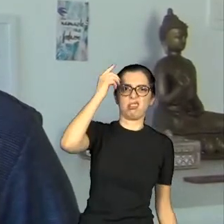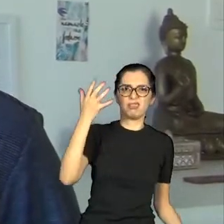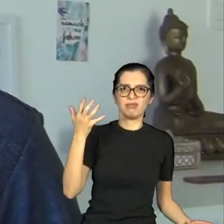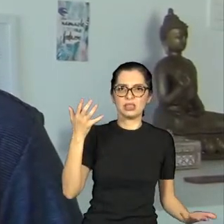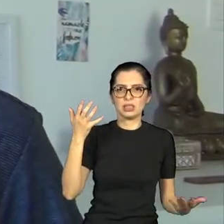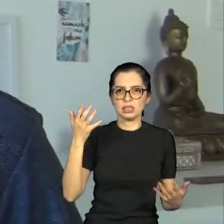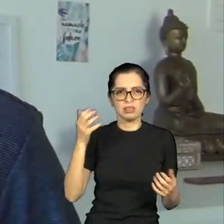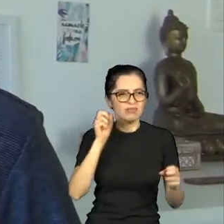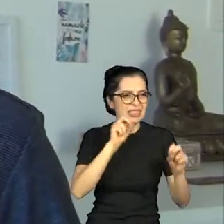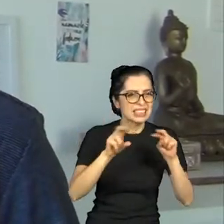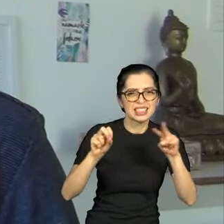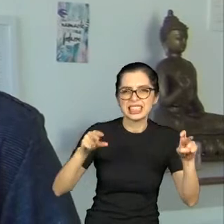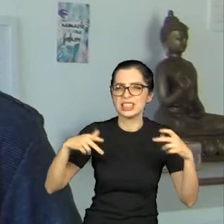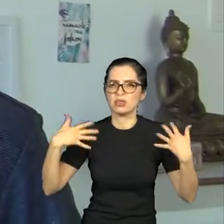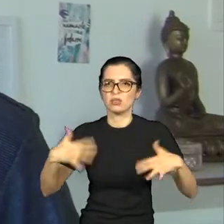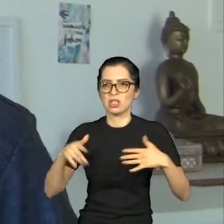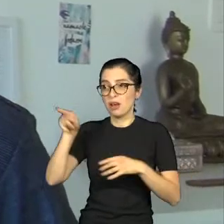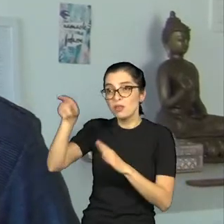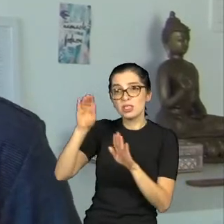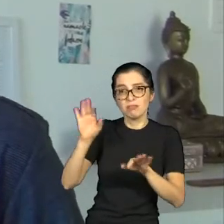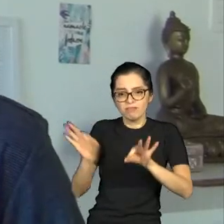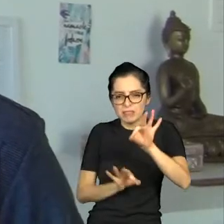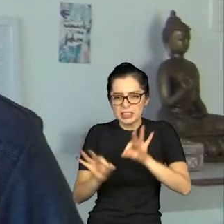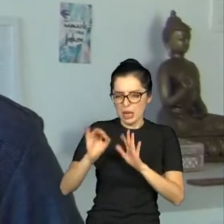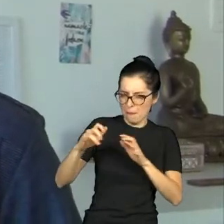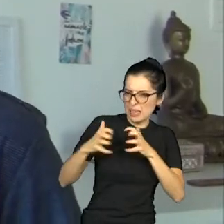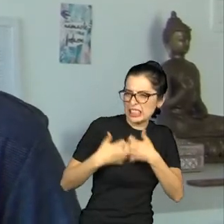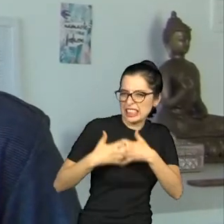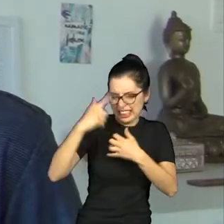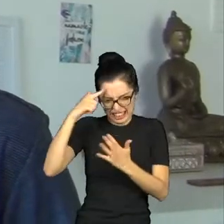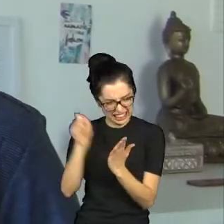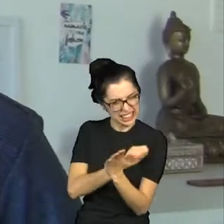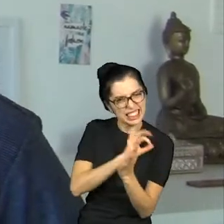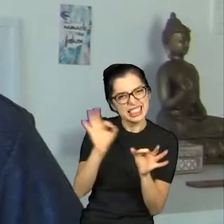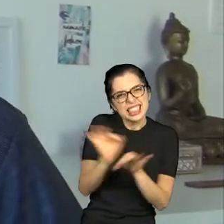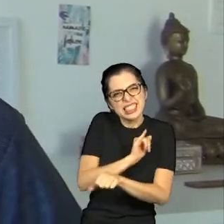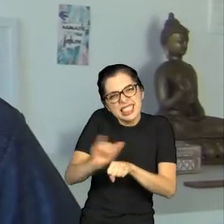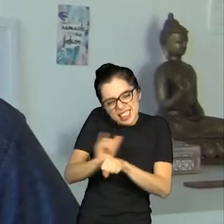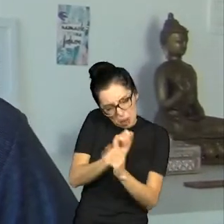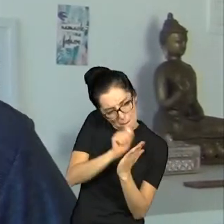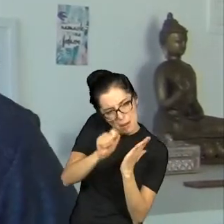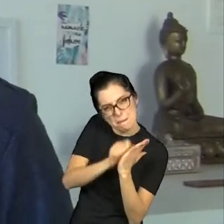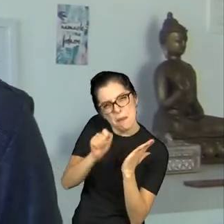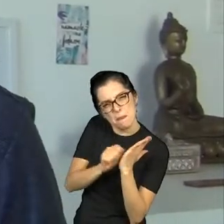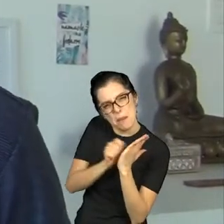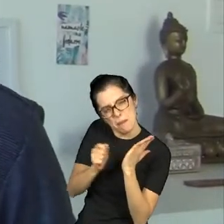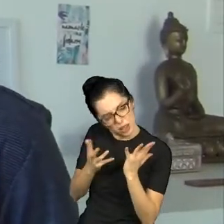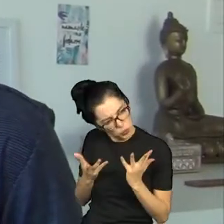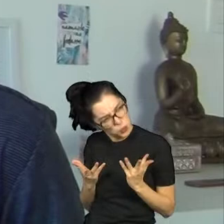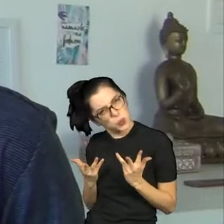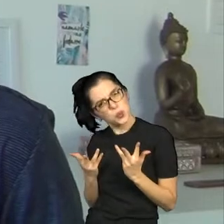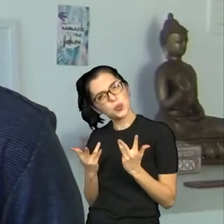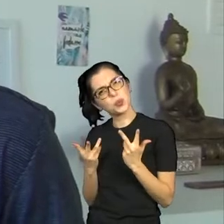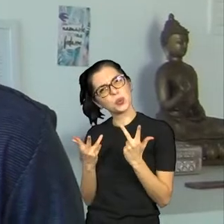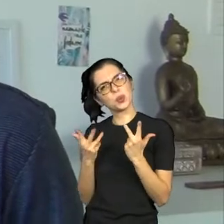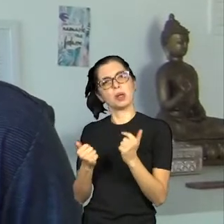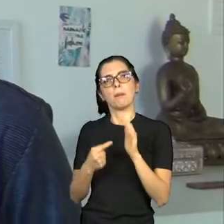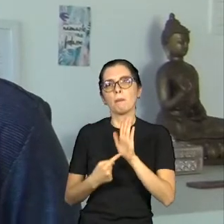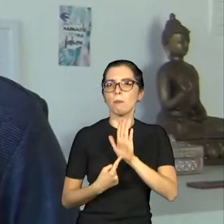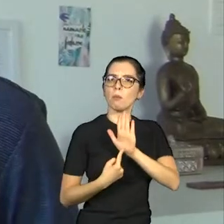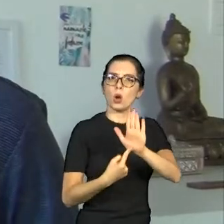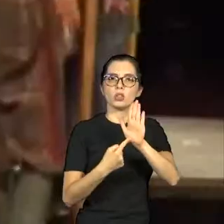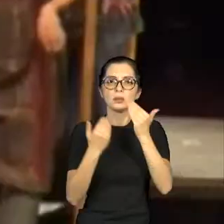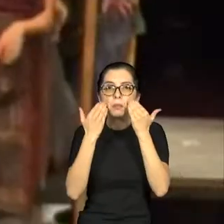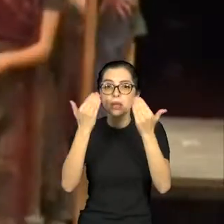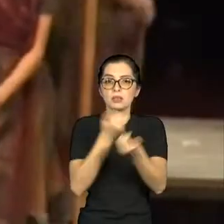monta textos de complexidade, de profundidade, de qualidade incríveis e mostra para milhares e milhares e milhares